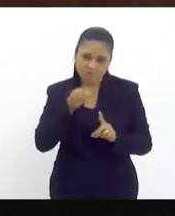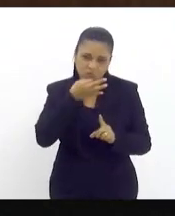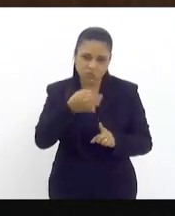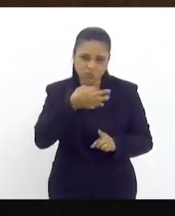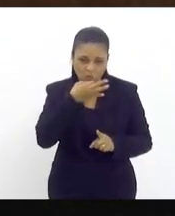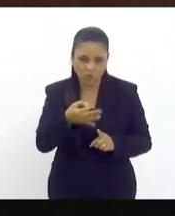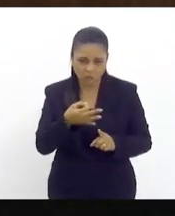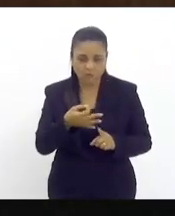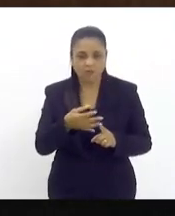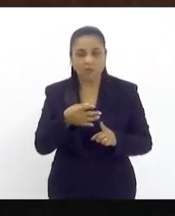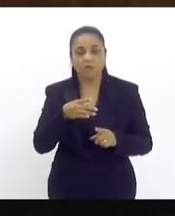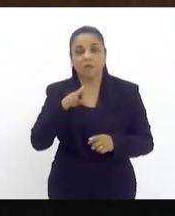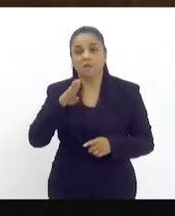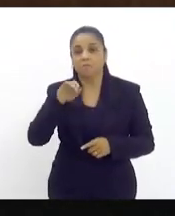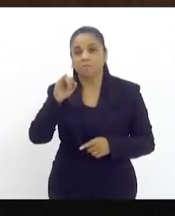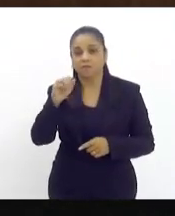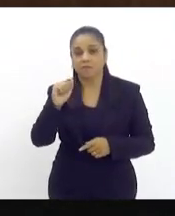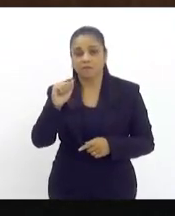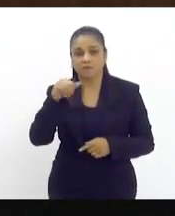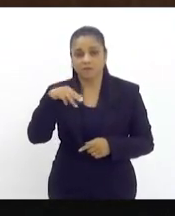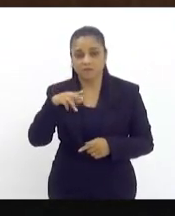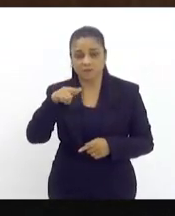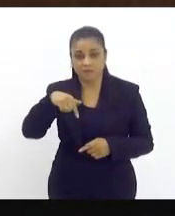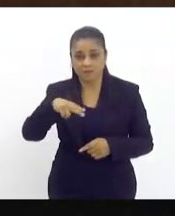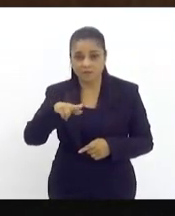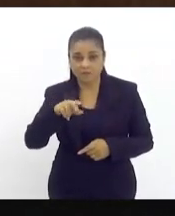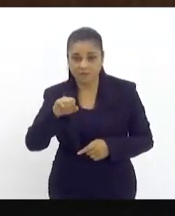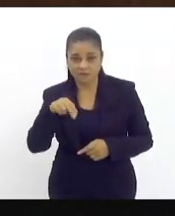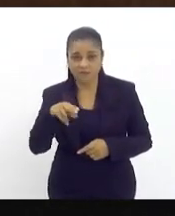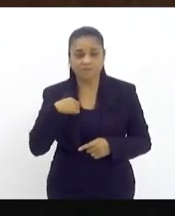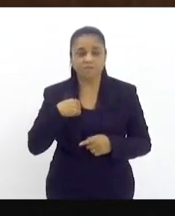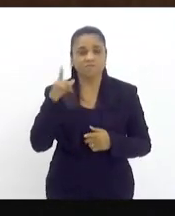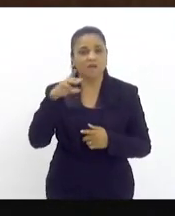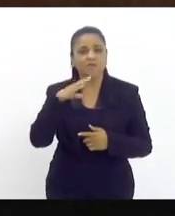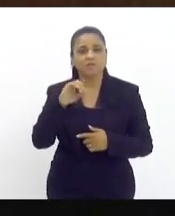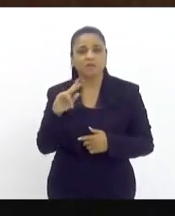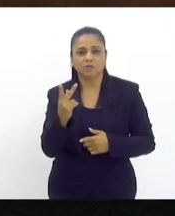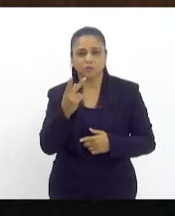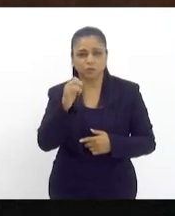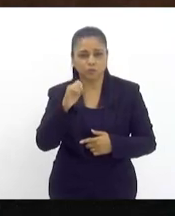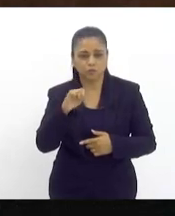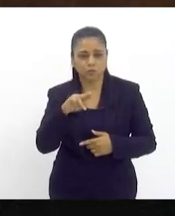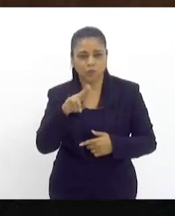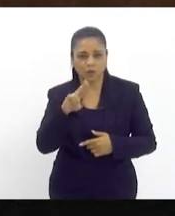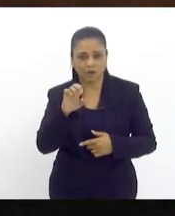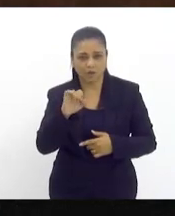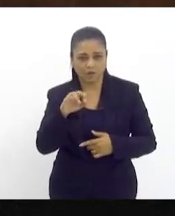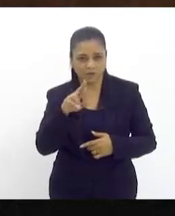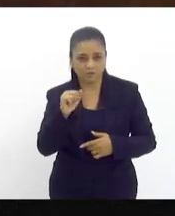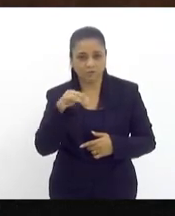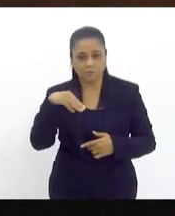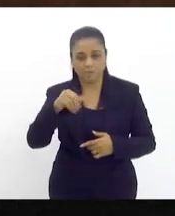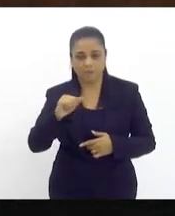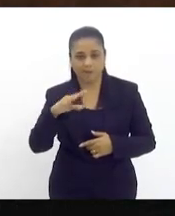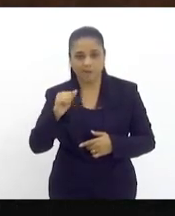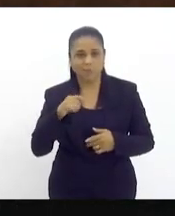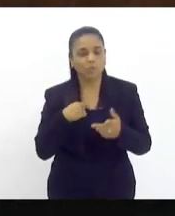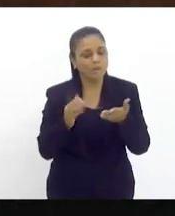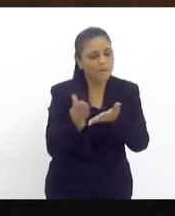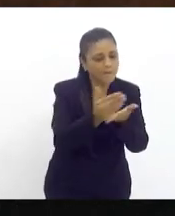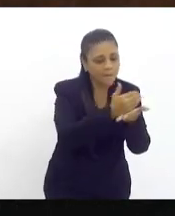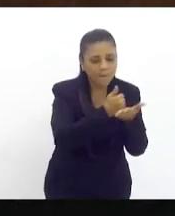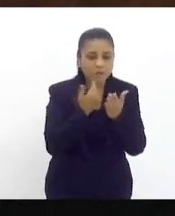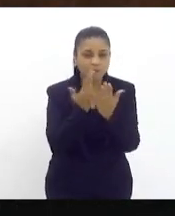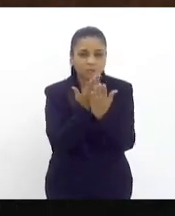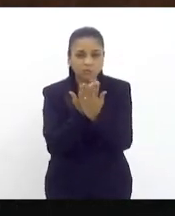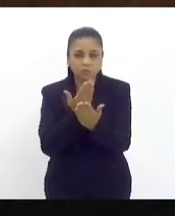Bianchini de macaxeira de Macacu ela nos respondeu que ela vai comer começar a verificar e fazer estudos para instalação